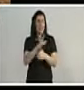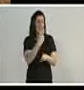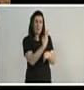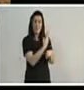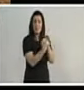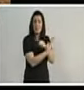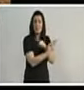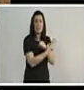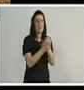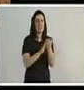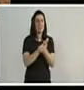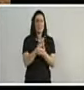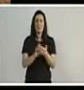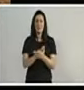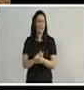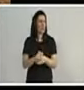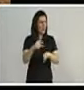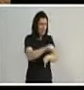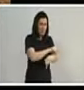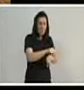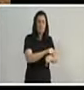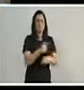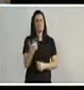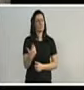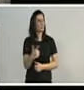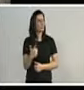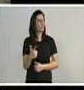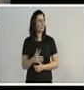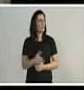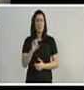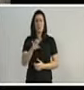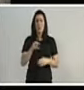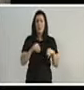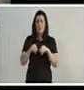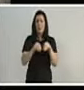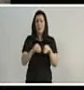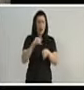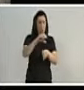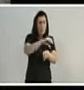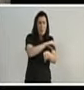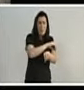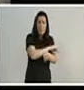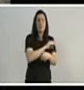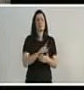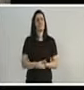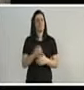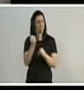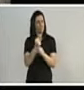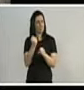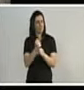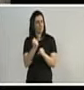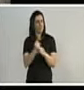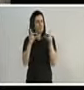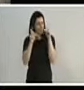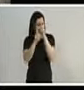ainda não têm a calçada e se amontoa de barro ali e vocês podem ver a situação da obra está bastante complicada ainda